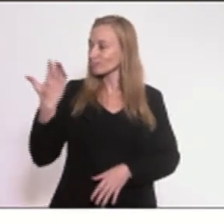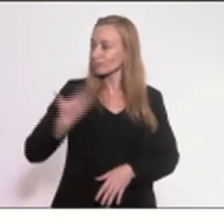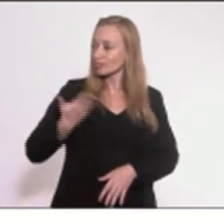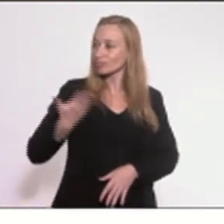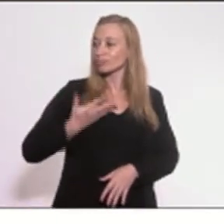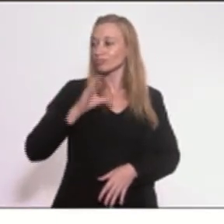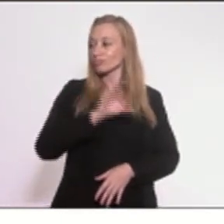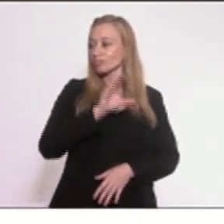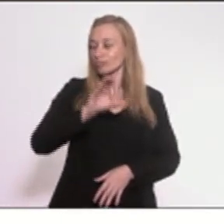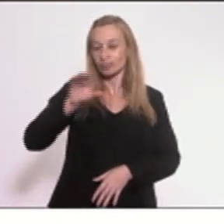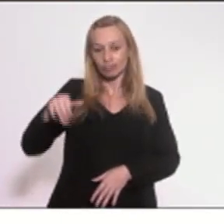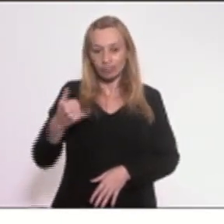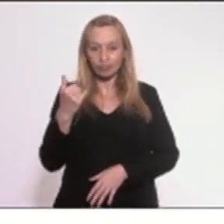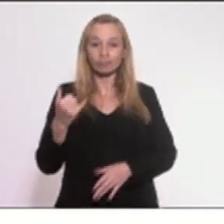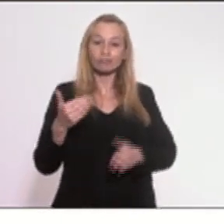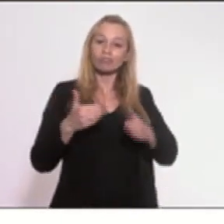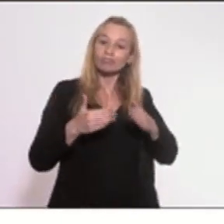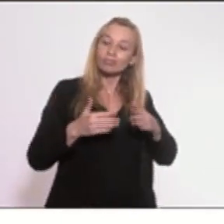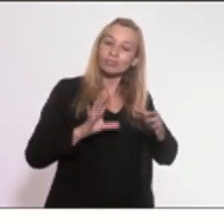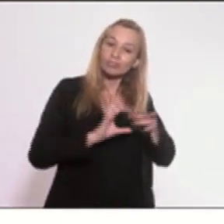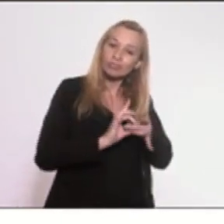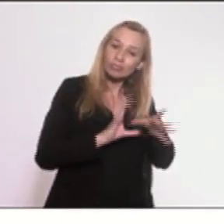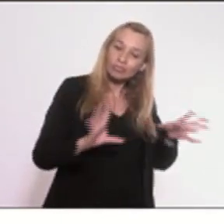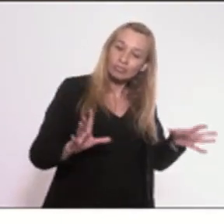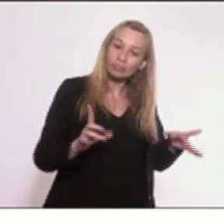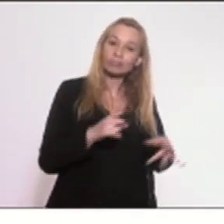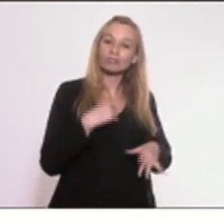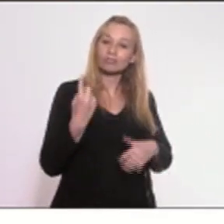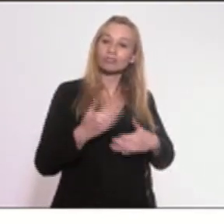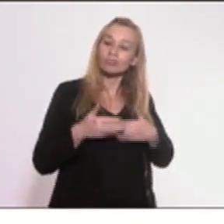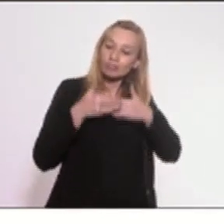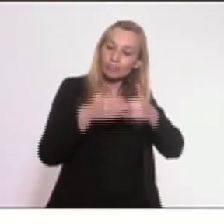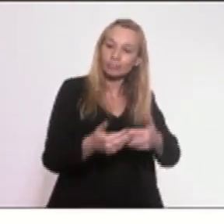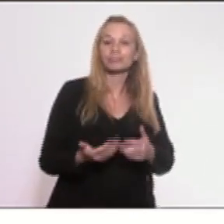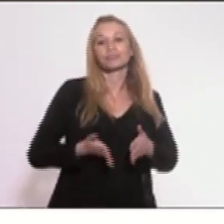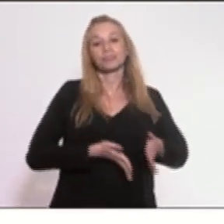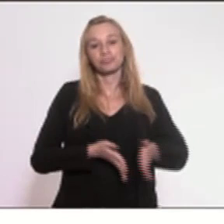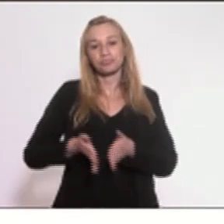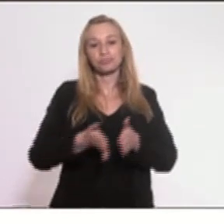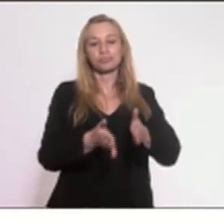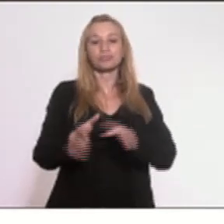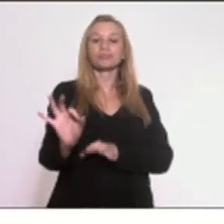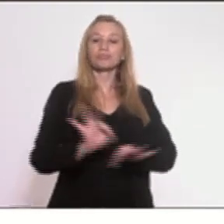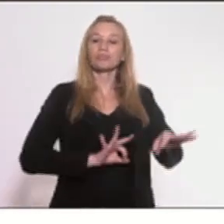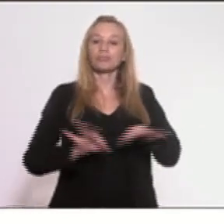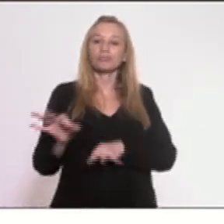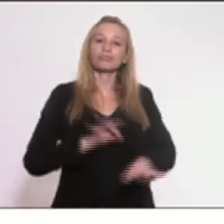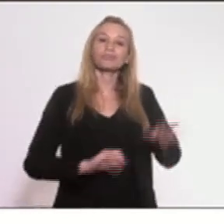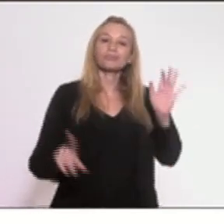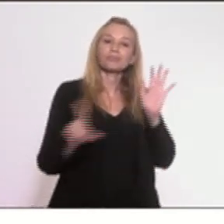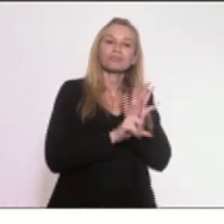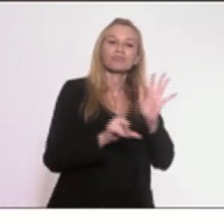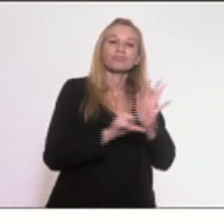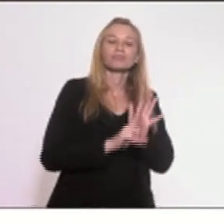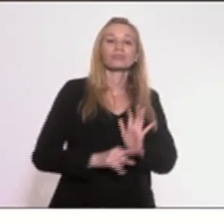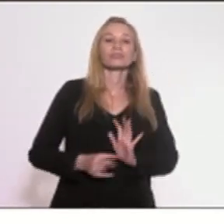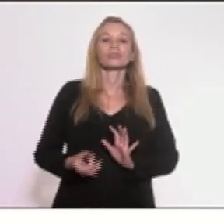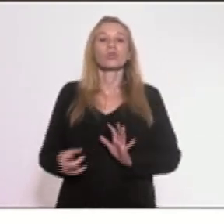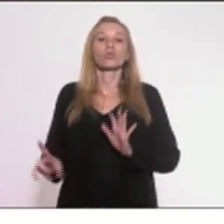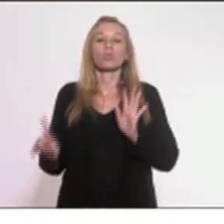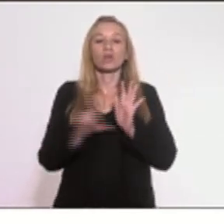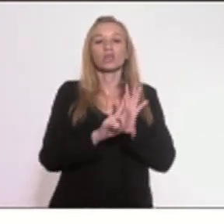CCJ que nos permitiram avançar nesse caminho. Um projeto de lei, uma lei que remonta ao